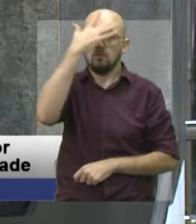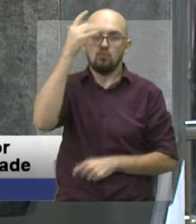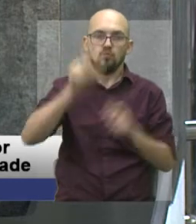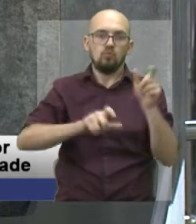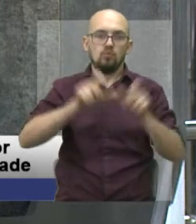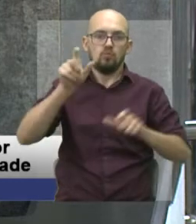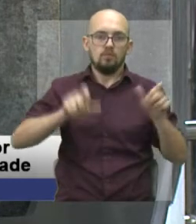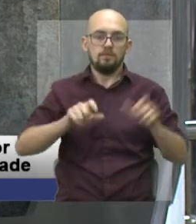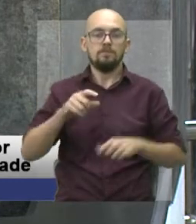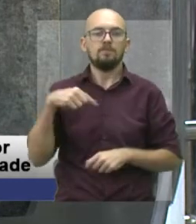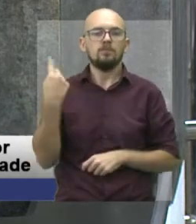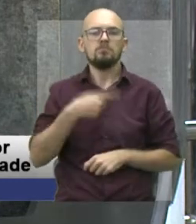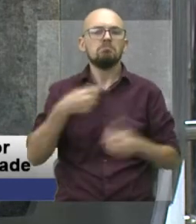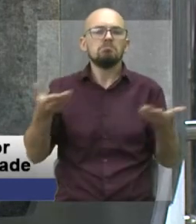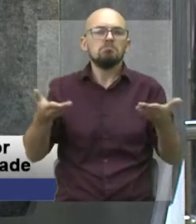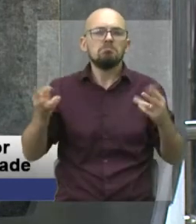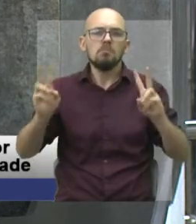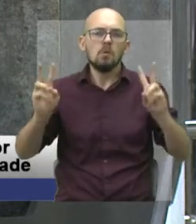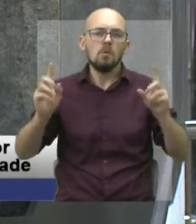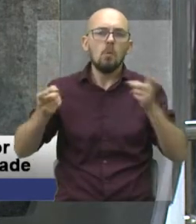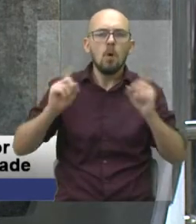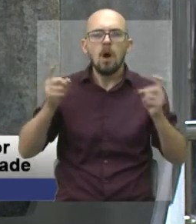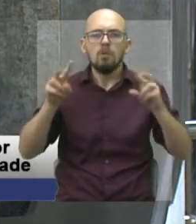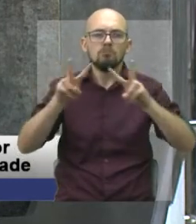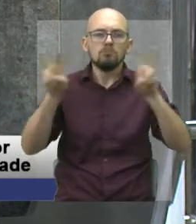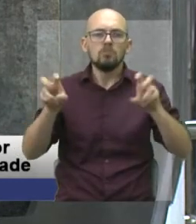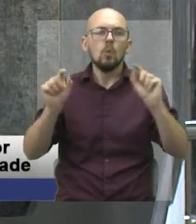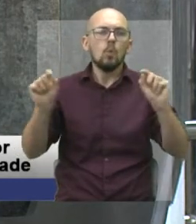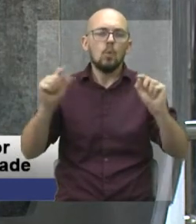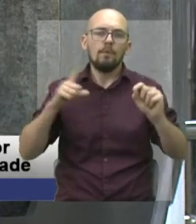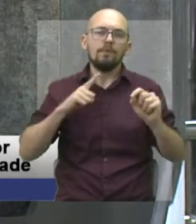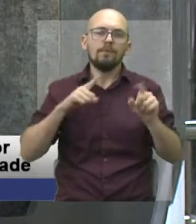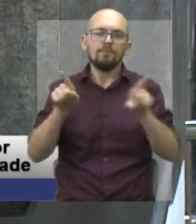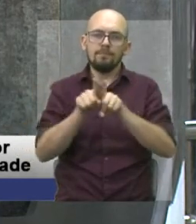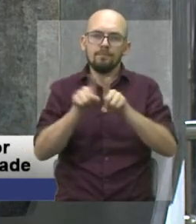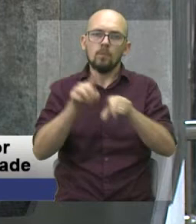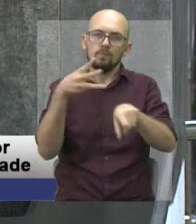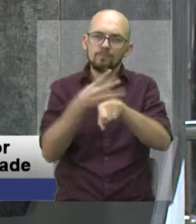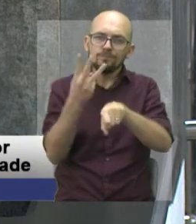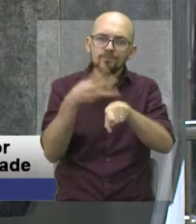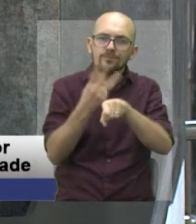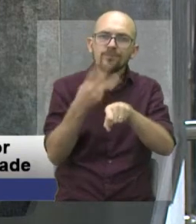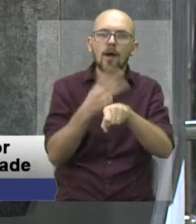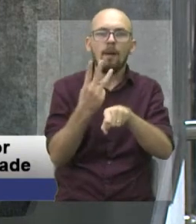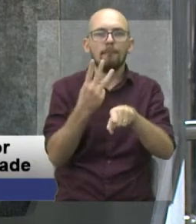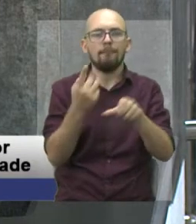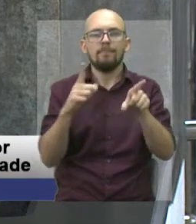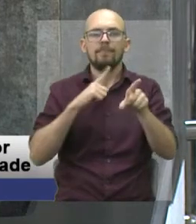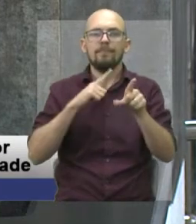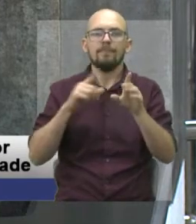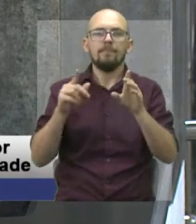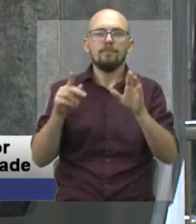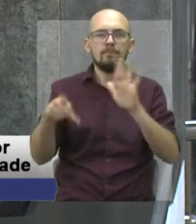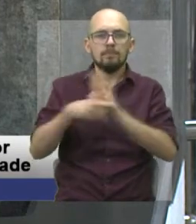Nas nossas reuniões, temos grupos de WhatsApp, temos página na